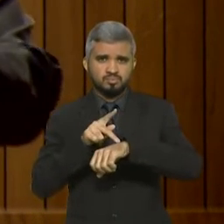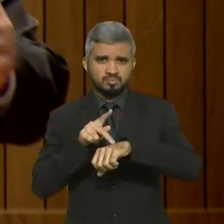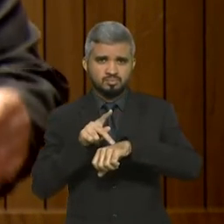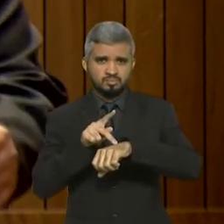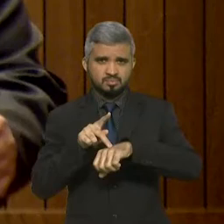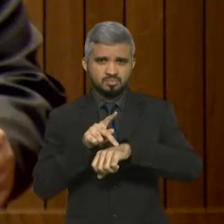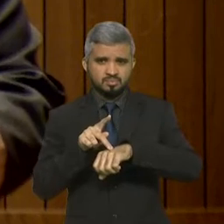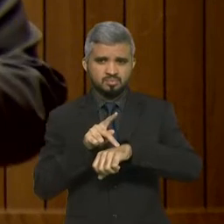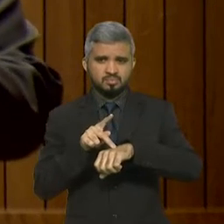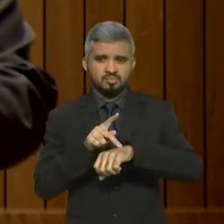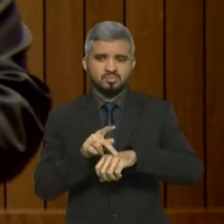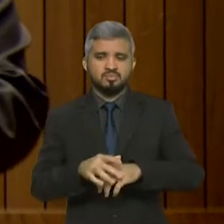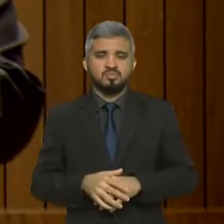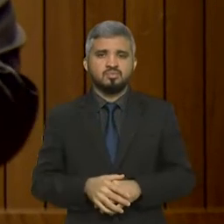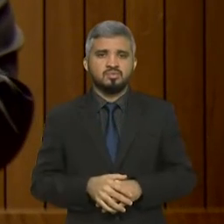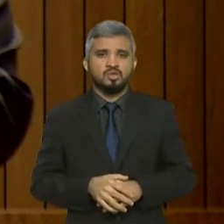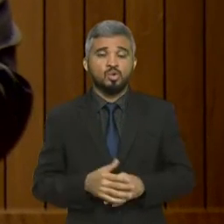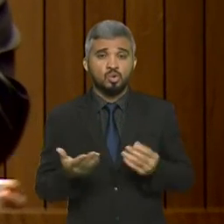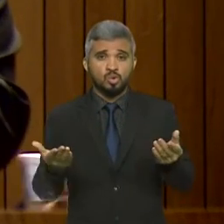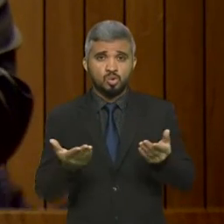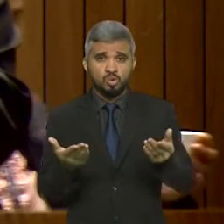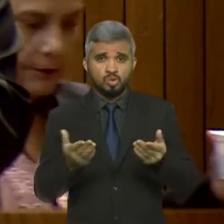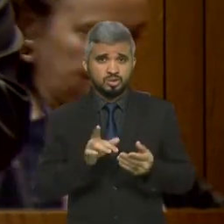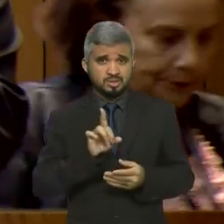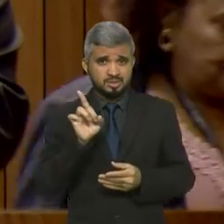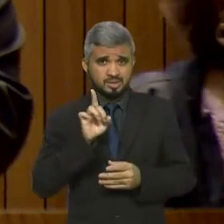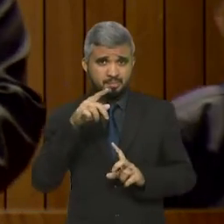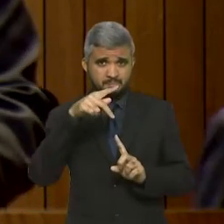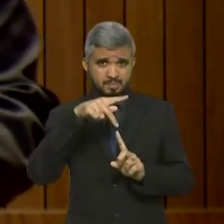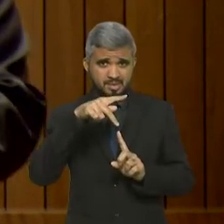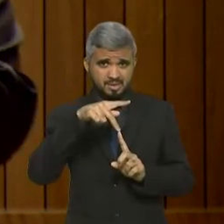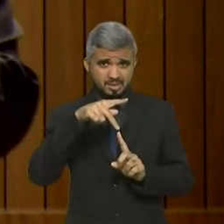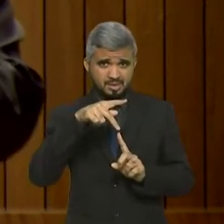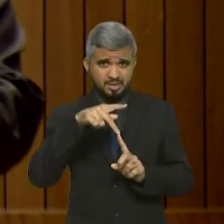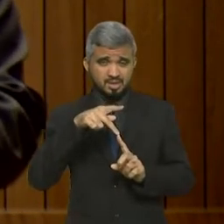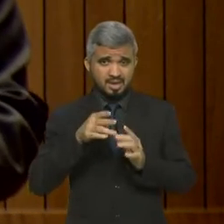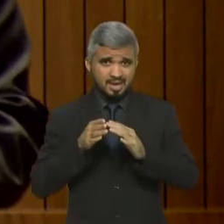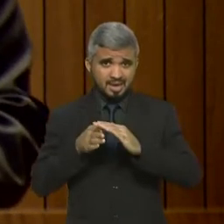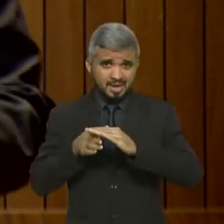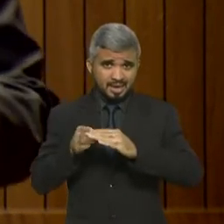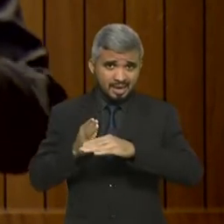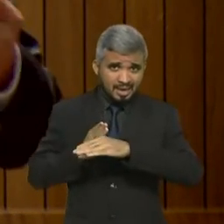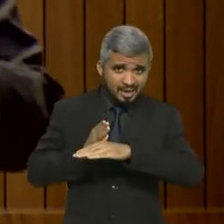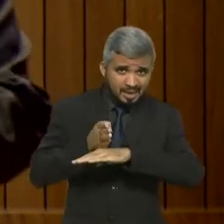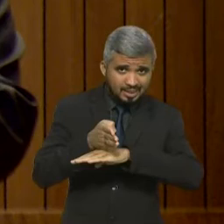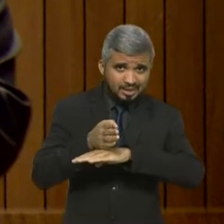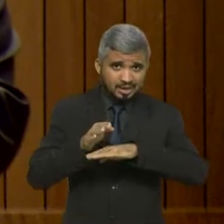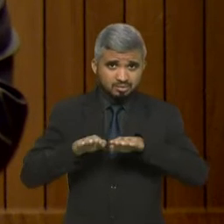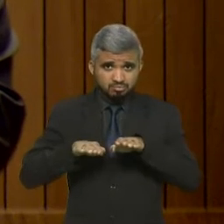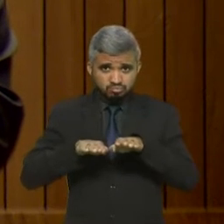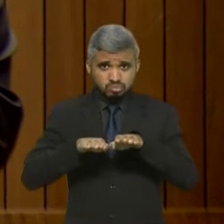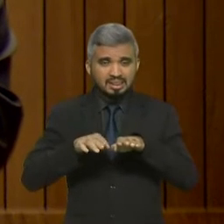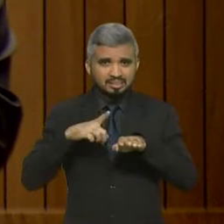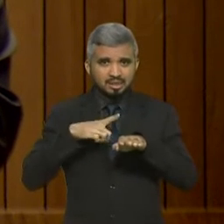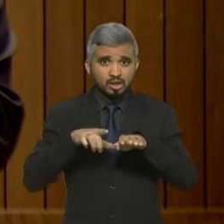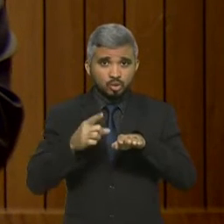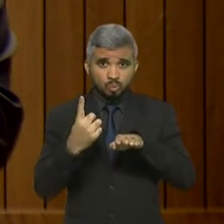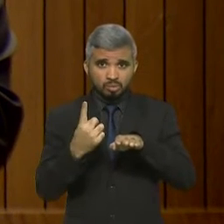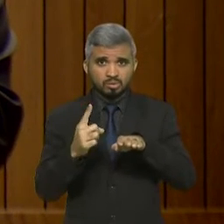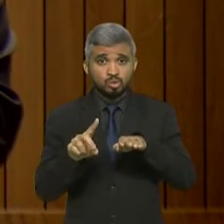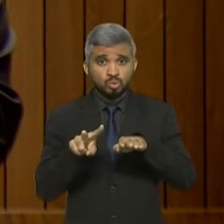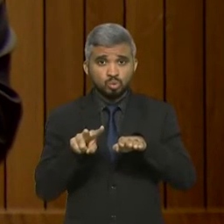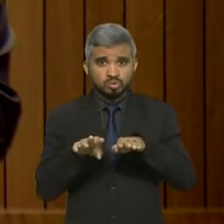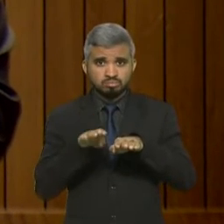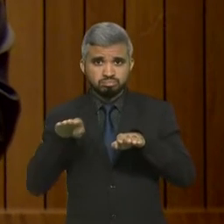prefeito, duplicou. Se hoje a entrada da cidade de Pedreiras é duplicada, e tem uma perimetral que leva até o nome do seu pai, a